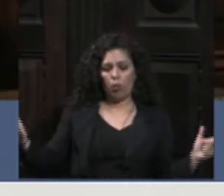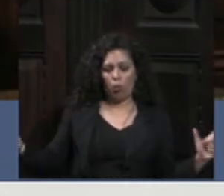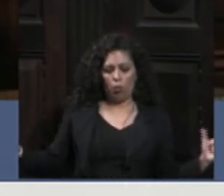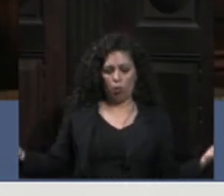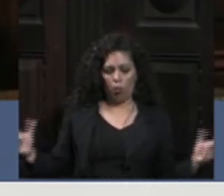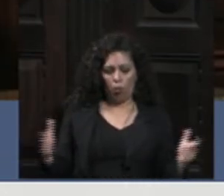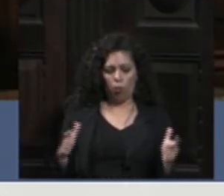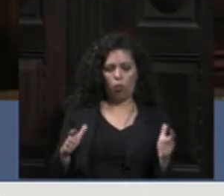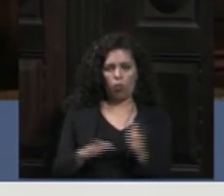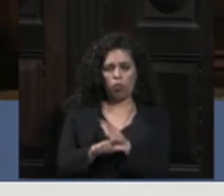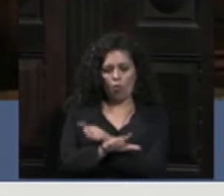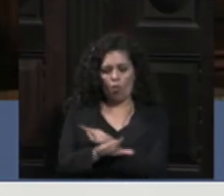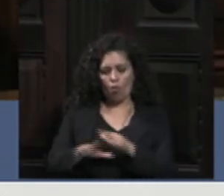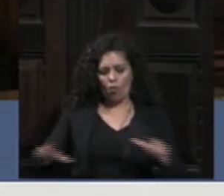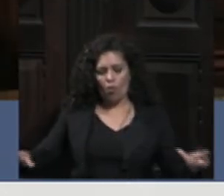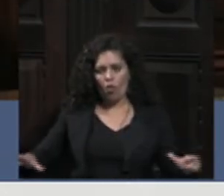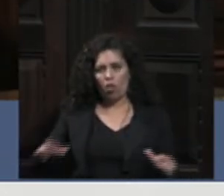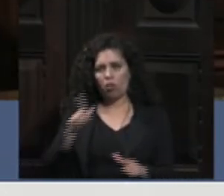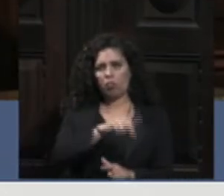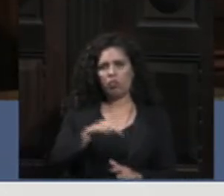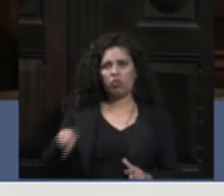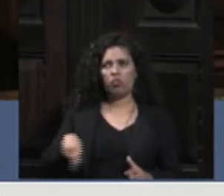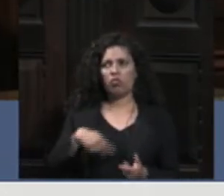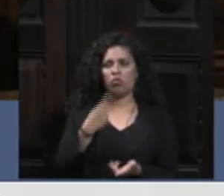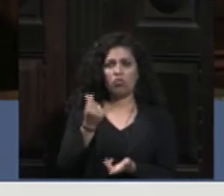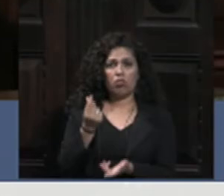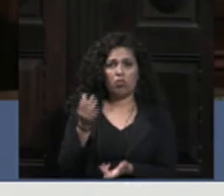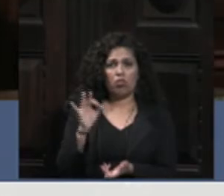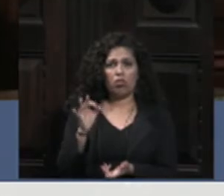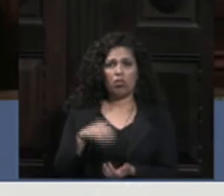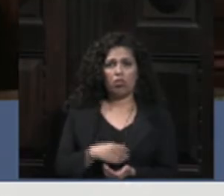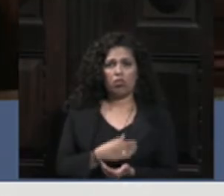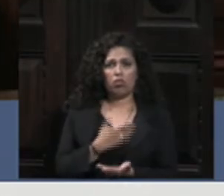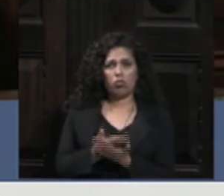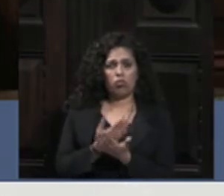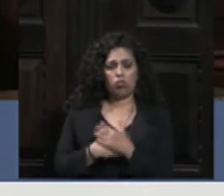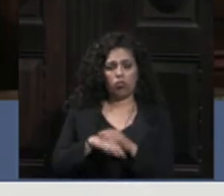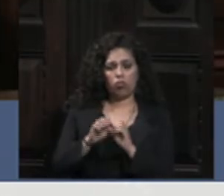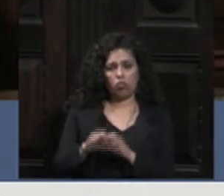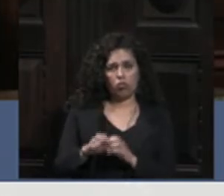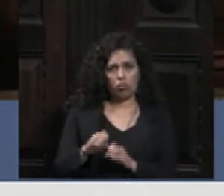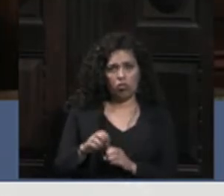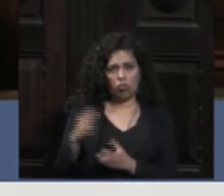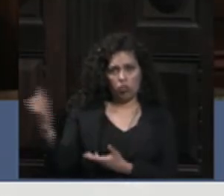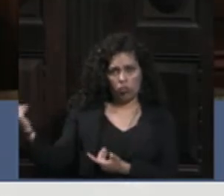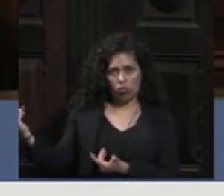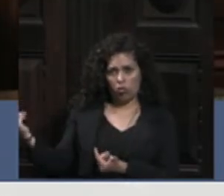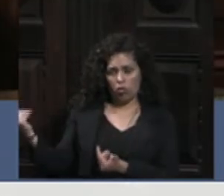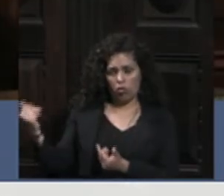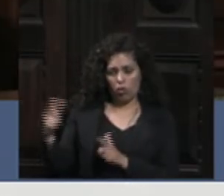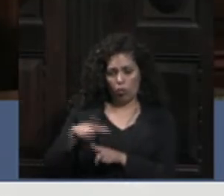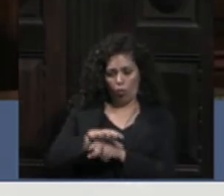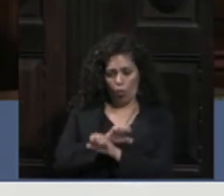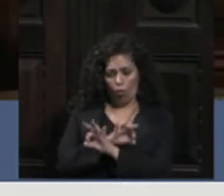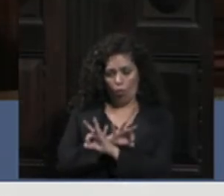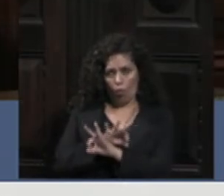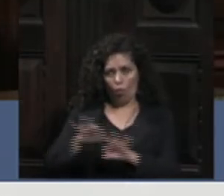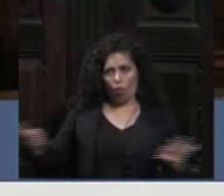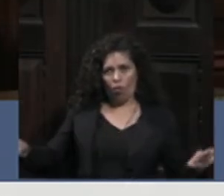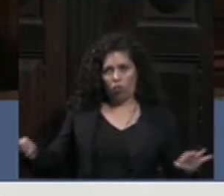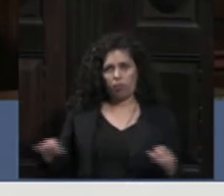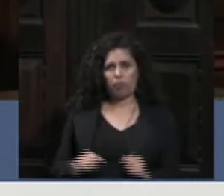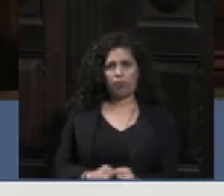merenda. Portanto, a FAETEC ficou de portas fechadas. Até 10 meses ficou sem que alguns trabalhadores